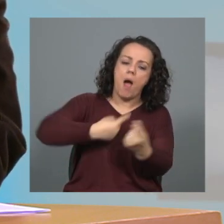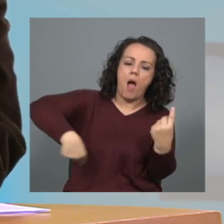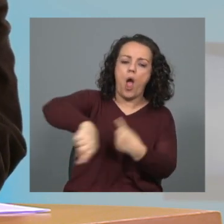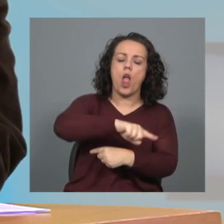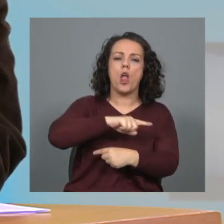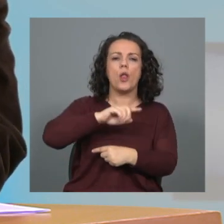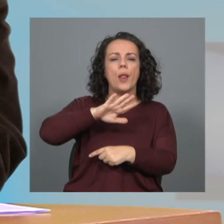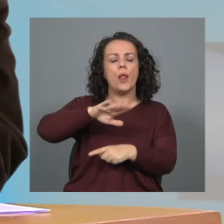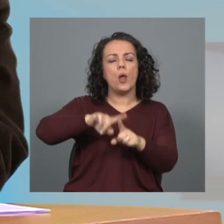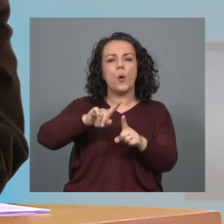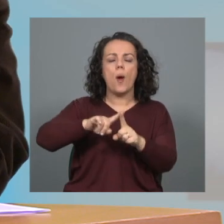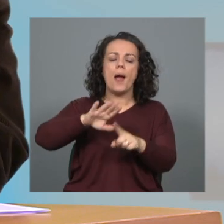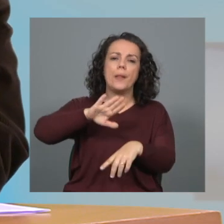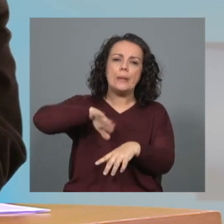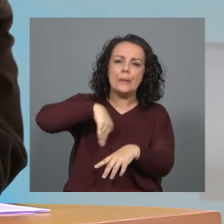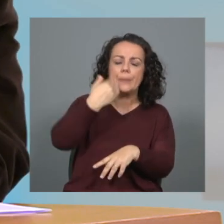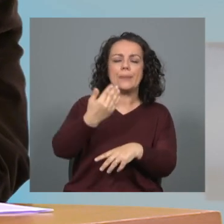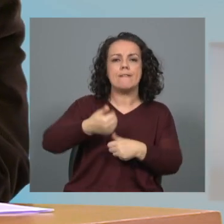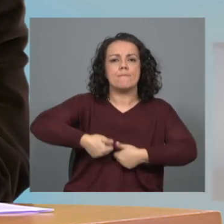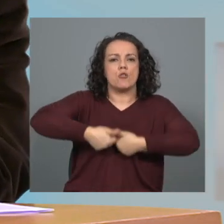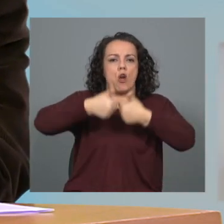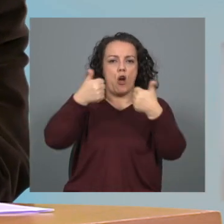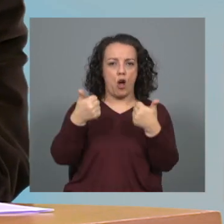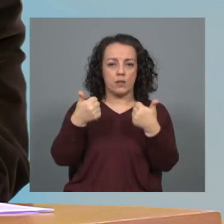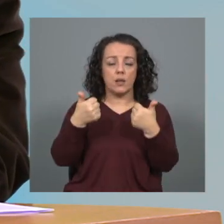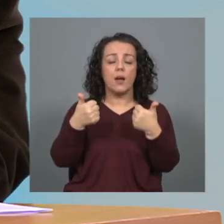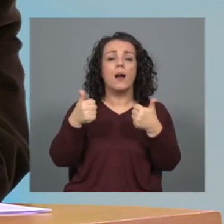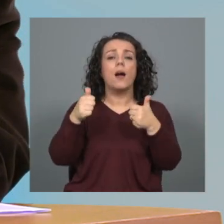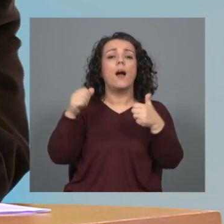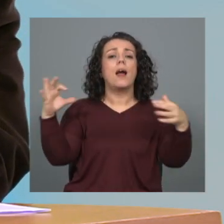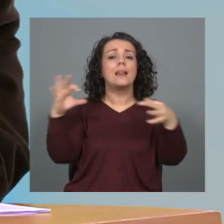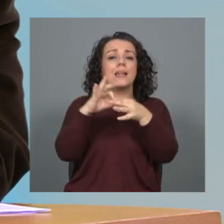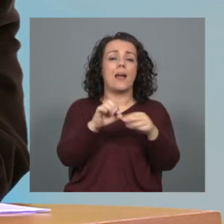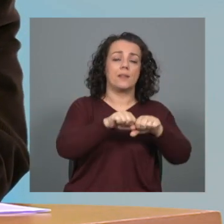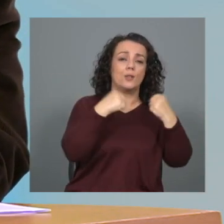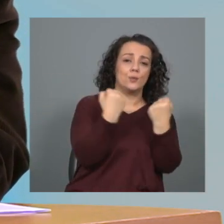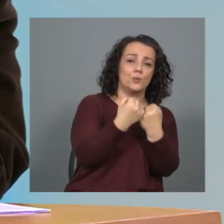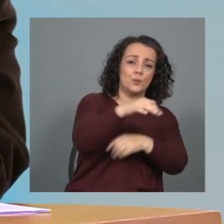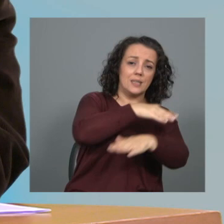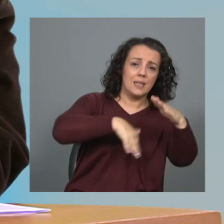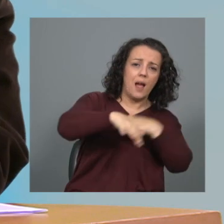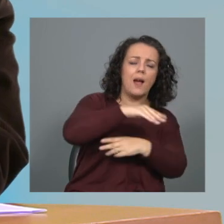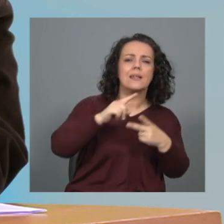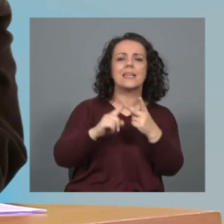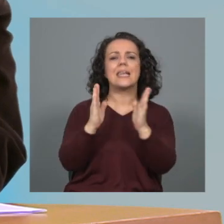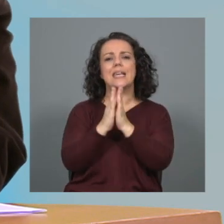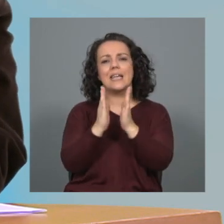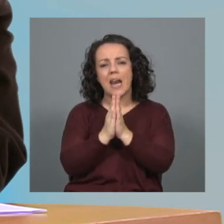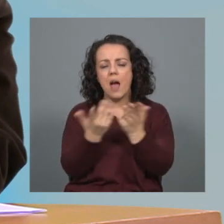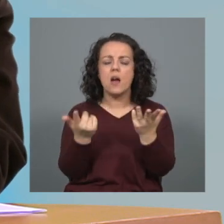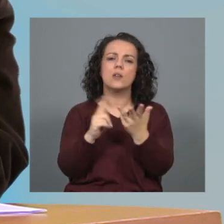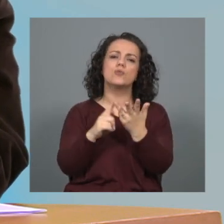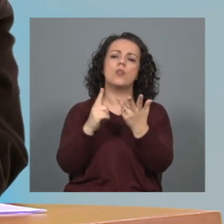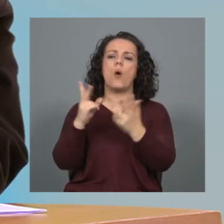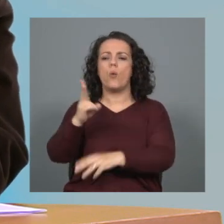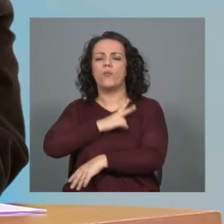parte dessas instituições, numa ligação entre a sociedade, as igrejas e confissões religiosas e a própria academia.